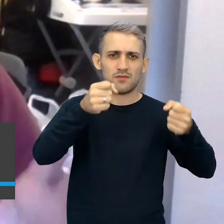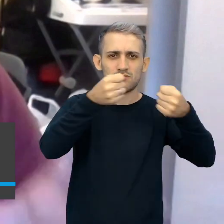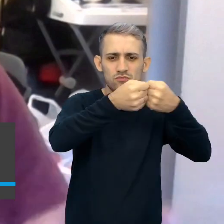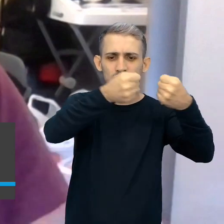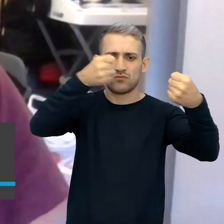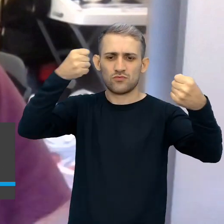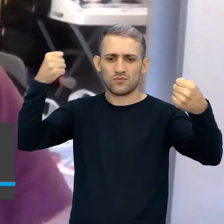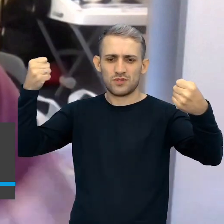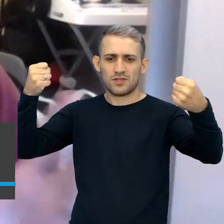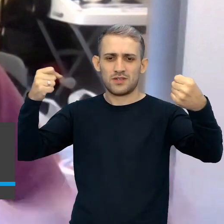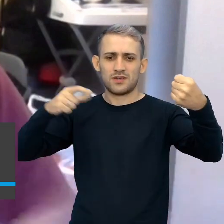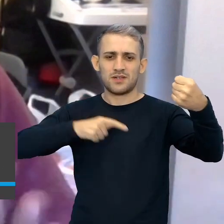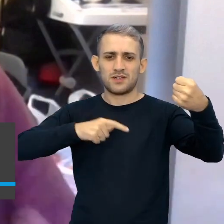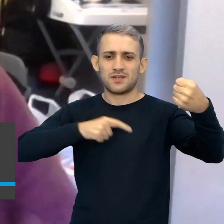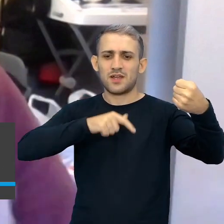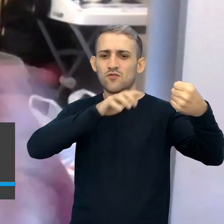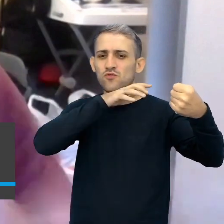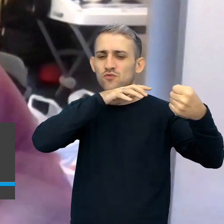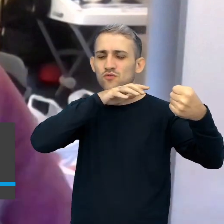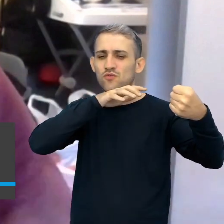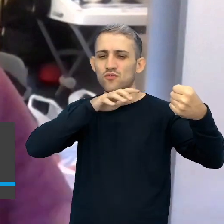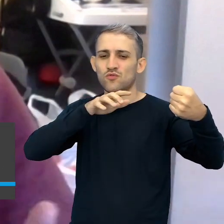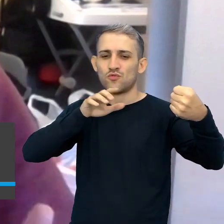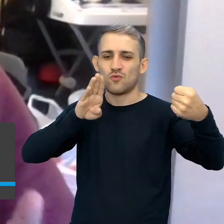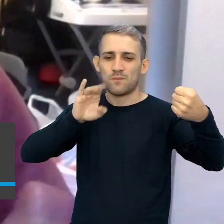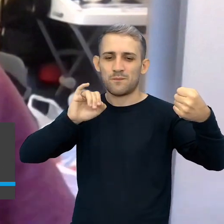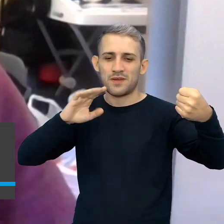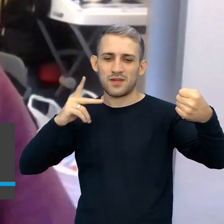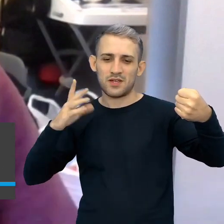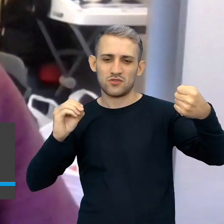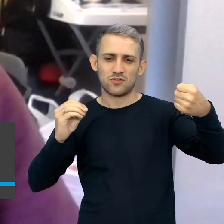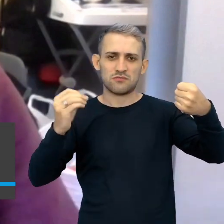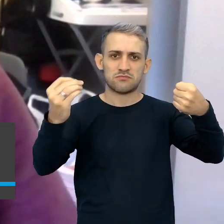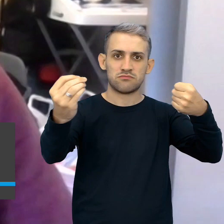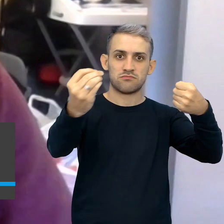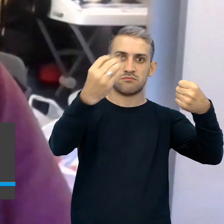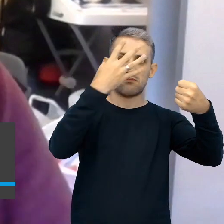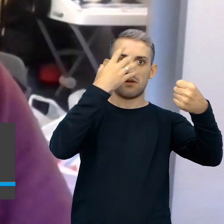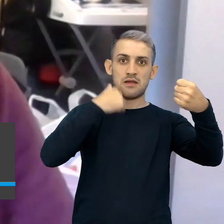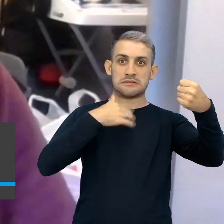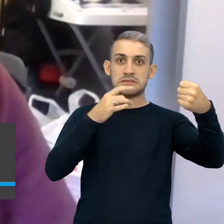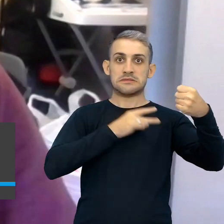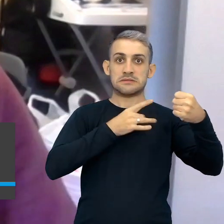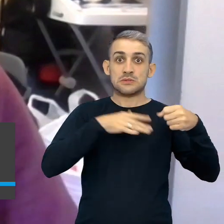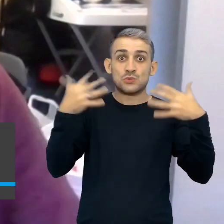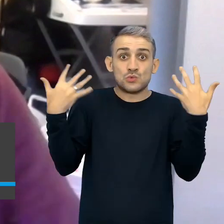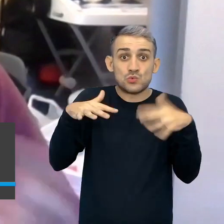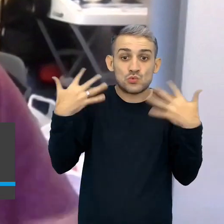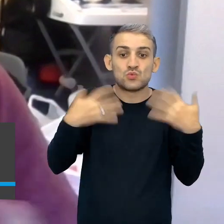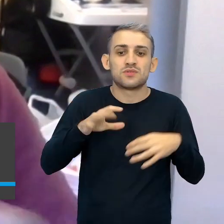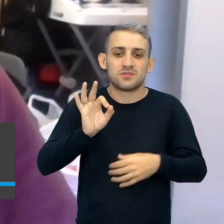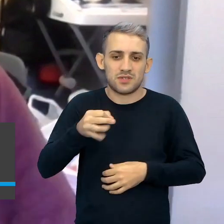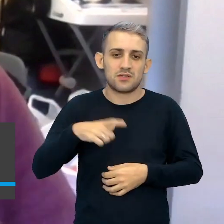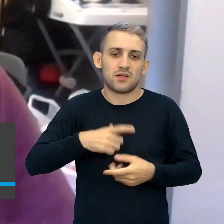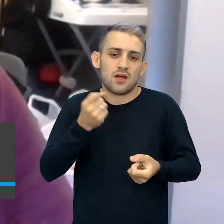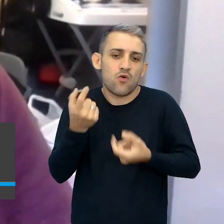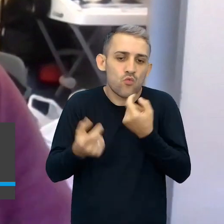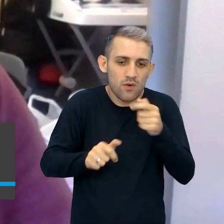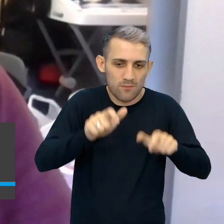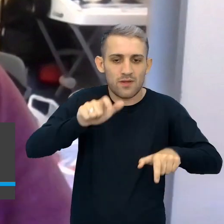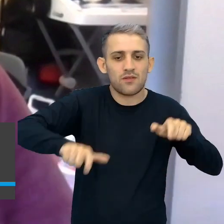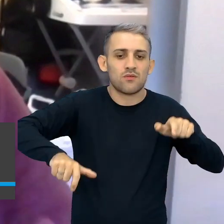uma espécie de bicho-papão que se adapta ao medo do personagem que está encarando esse armário. Algumas pessoas